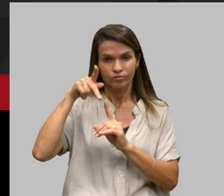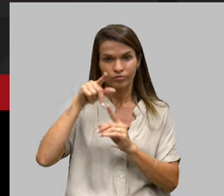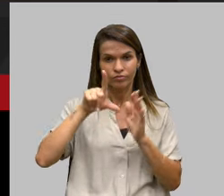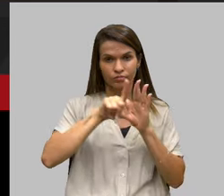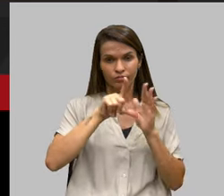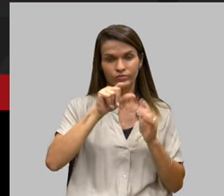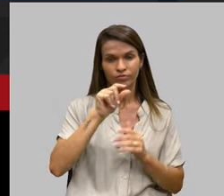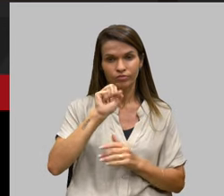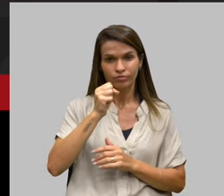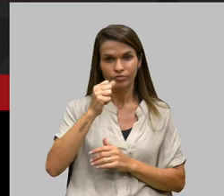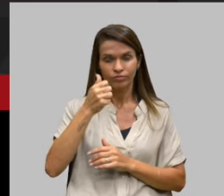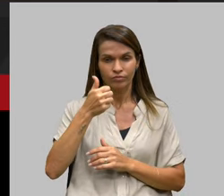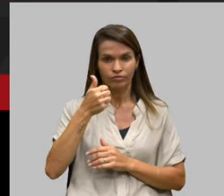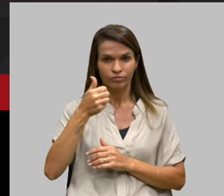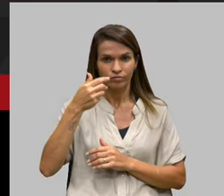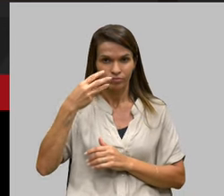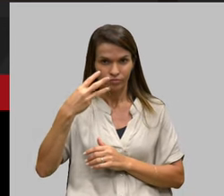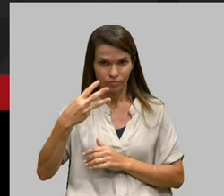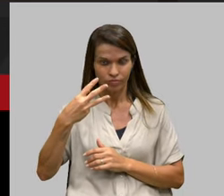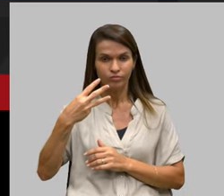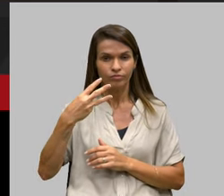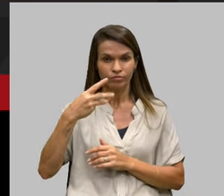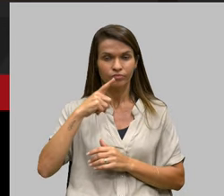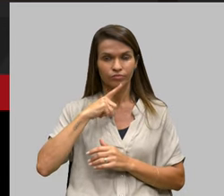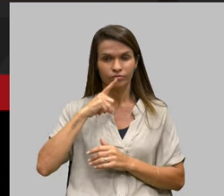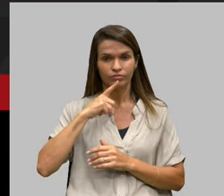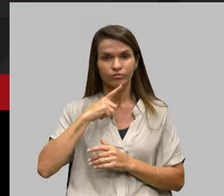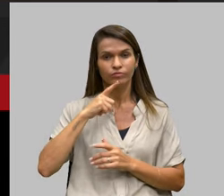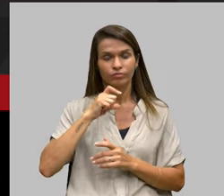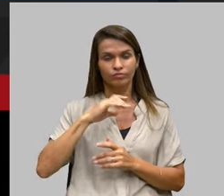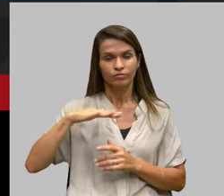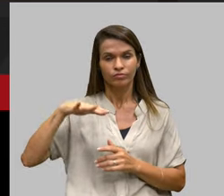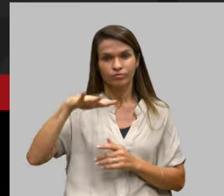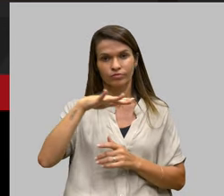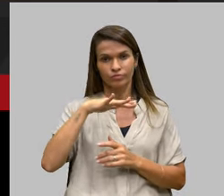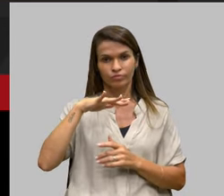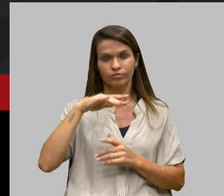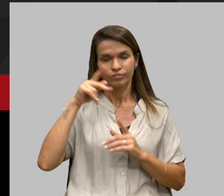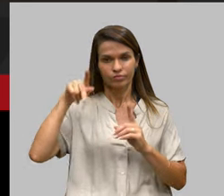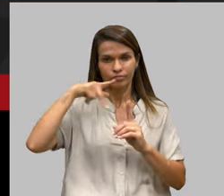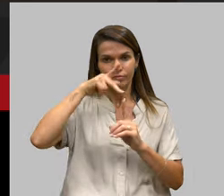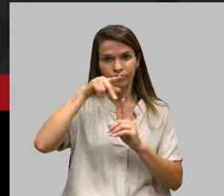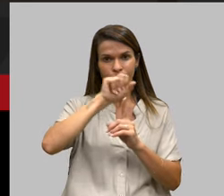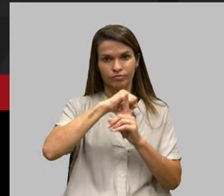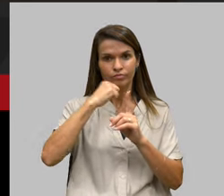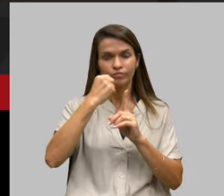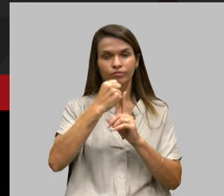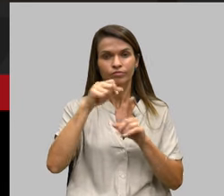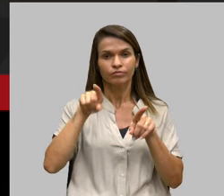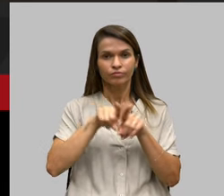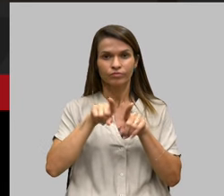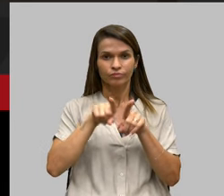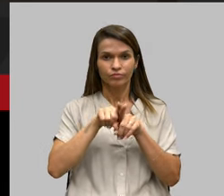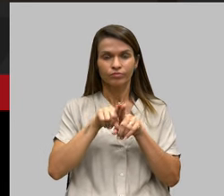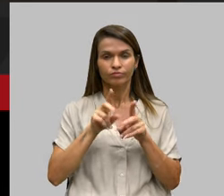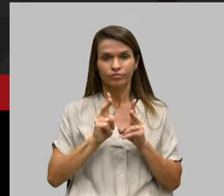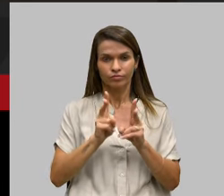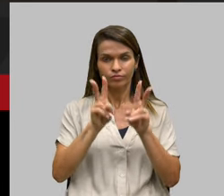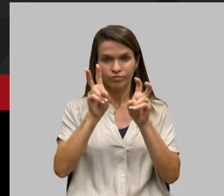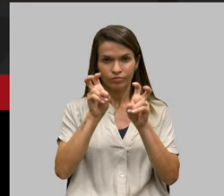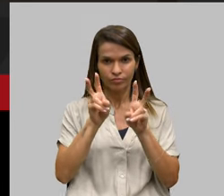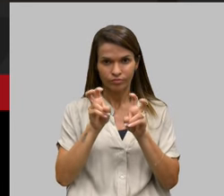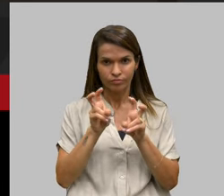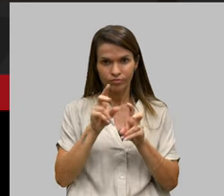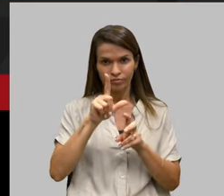8213 dispõe sobre os benefícios do regime Geral de Previdência Social e nos mesmos termos da da